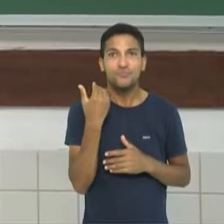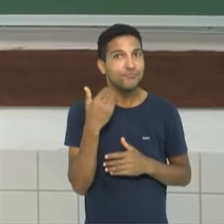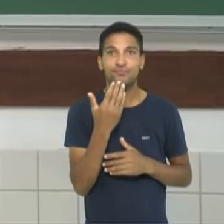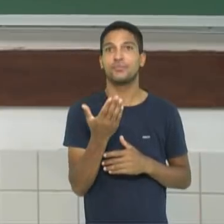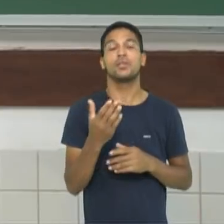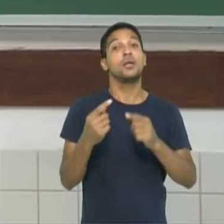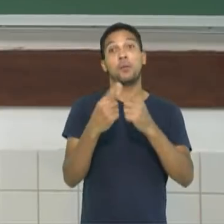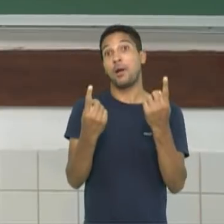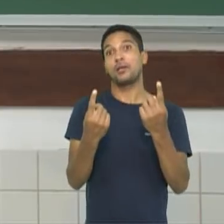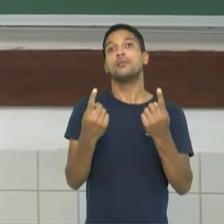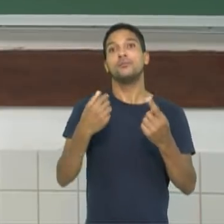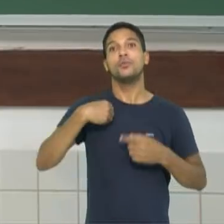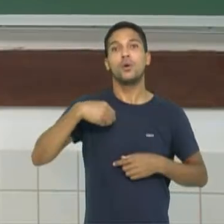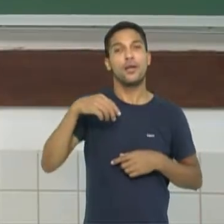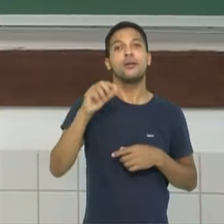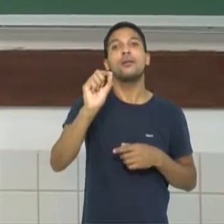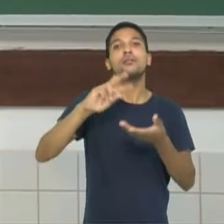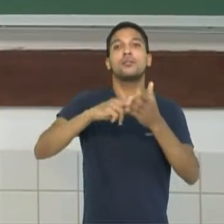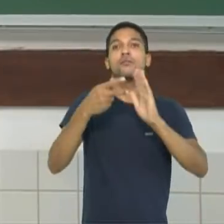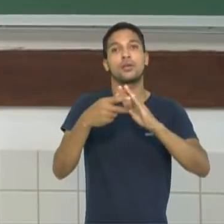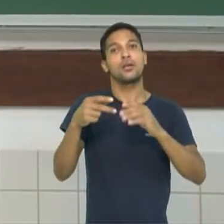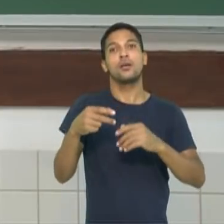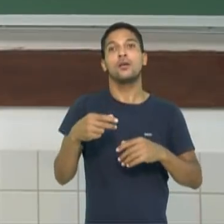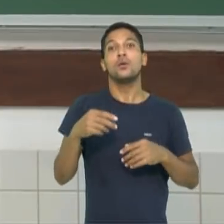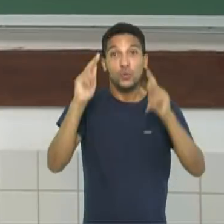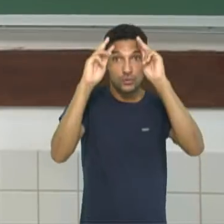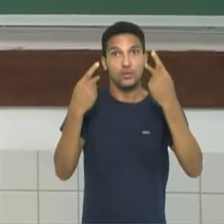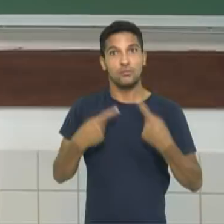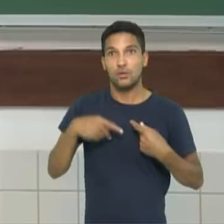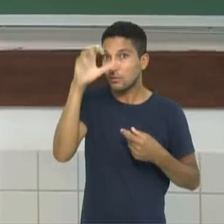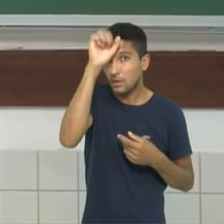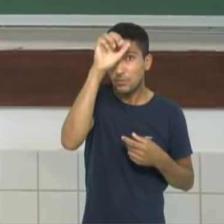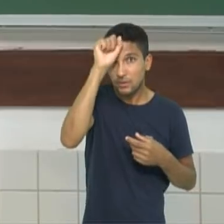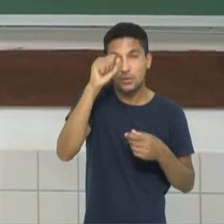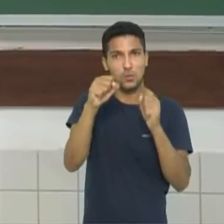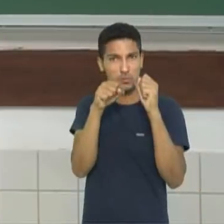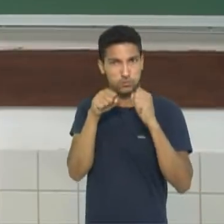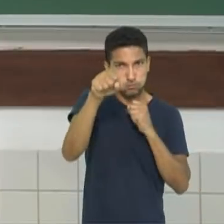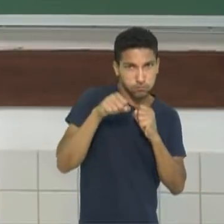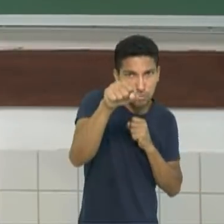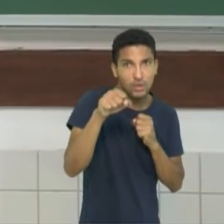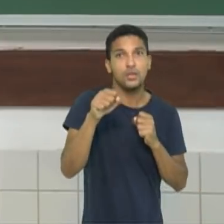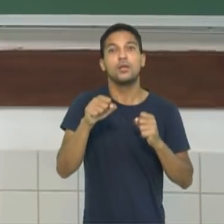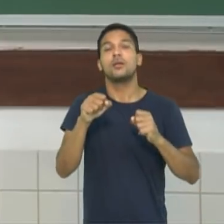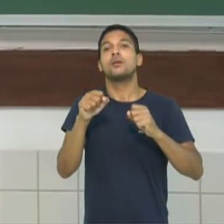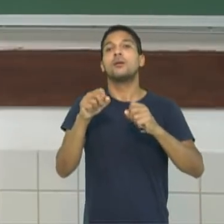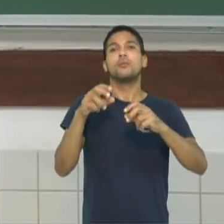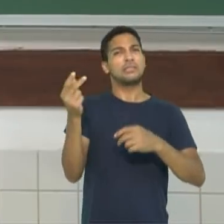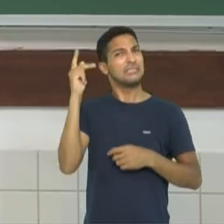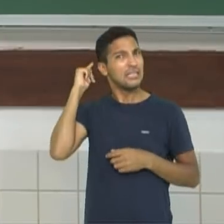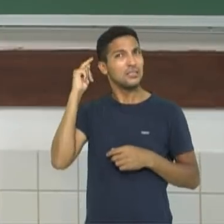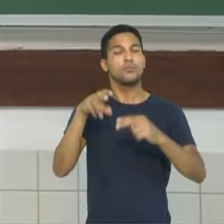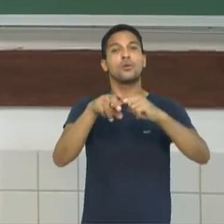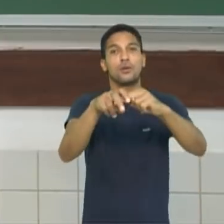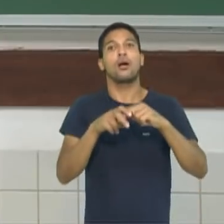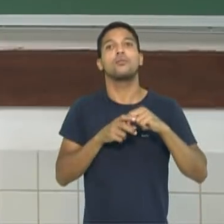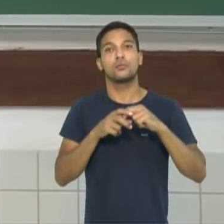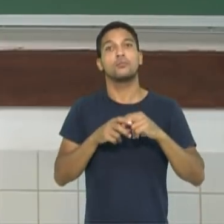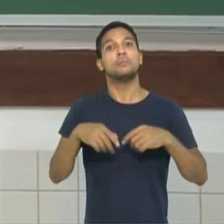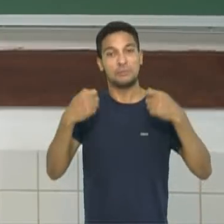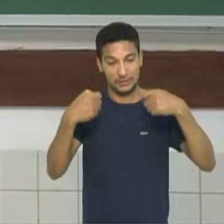certo? Quando que exatamente as lutas começaram, a gente não sabe precisar, né? O